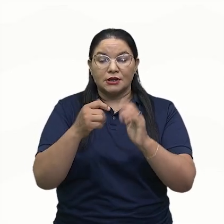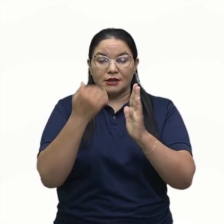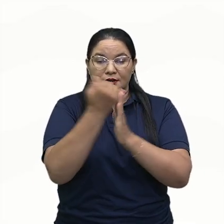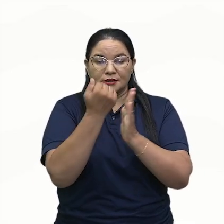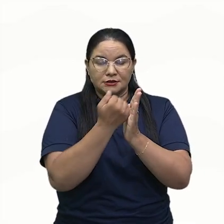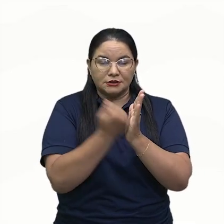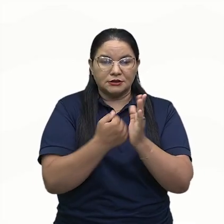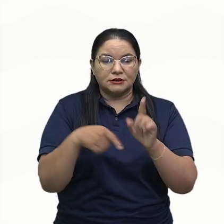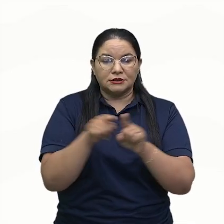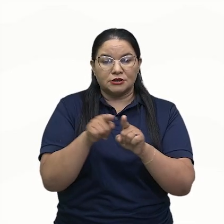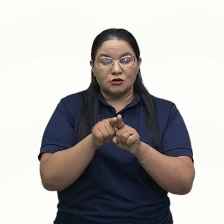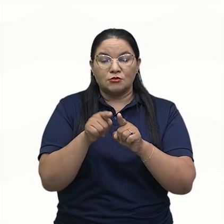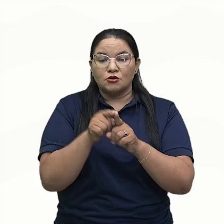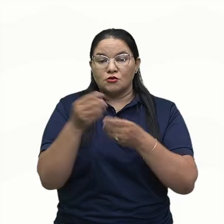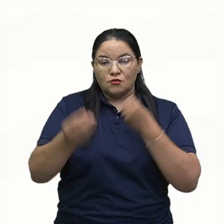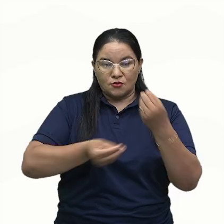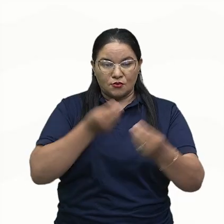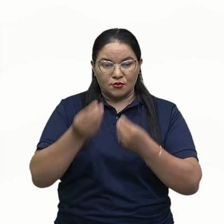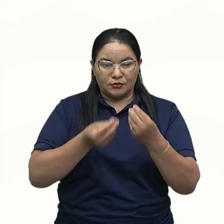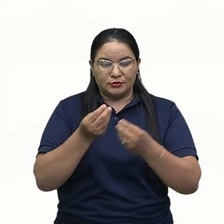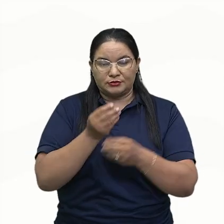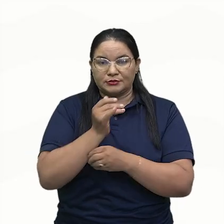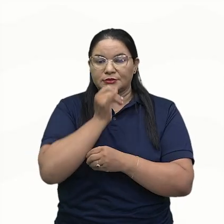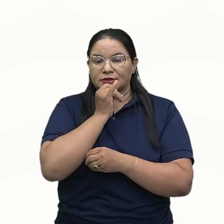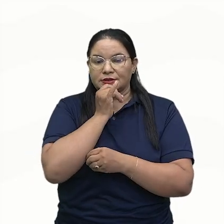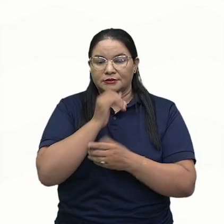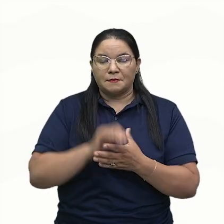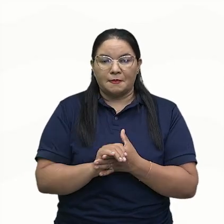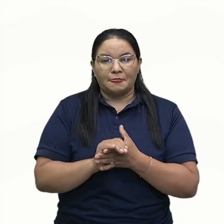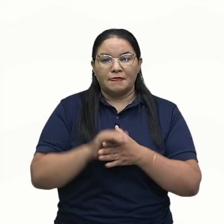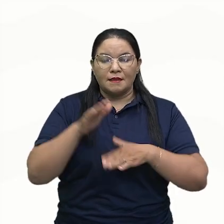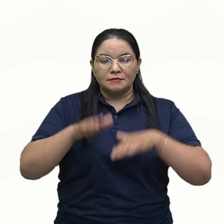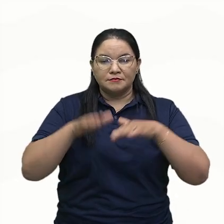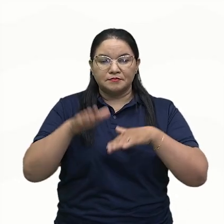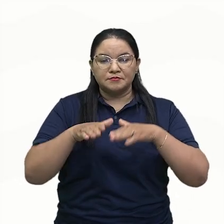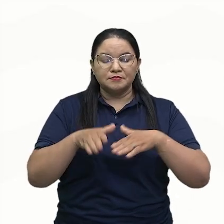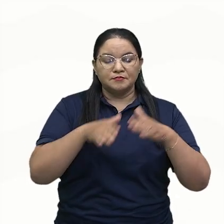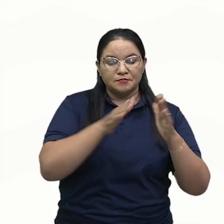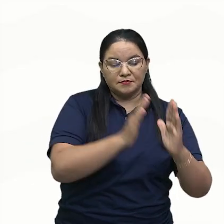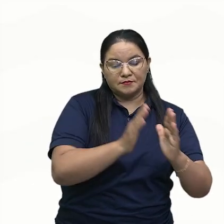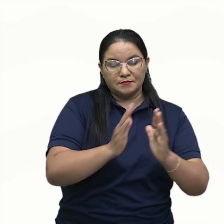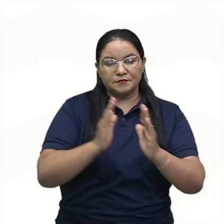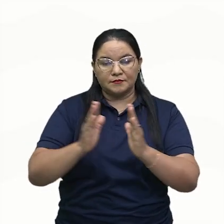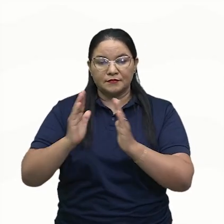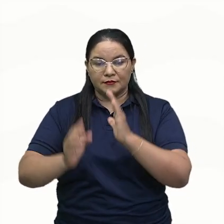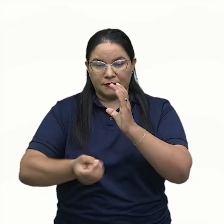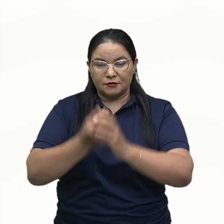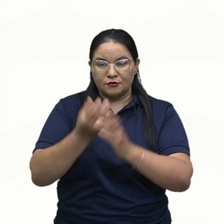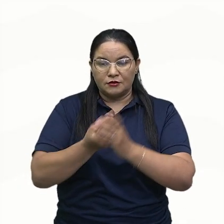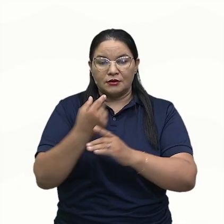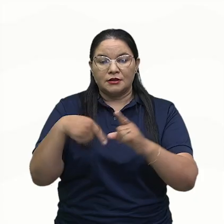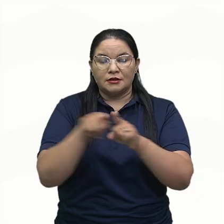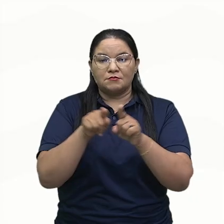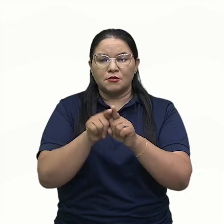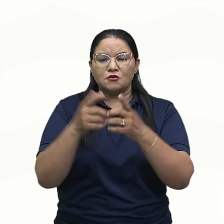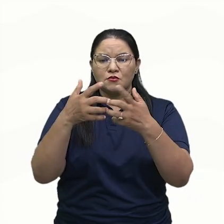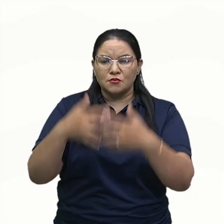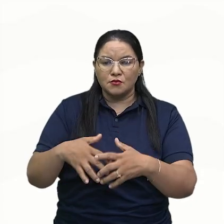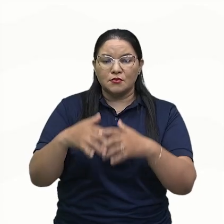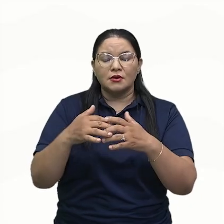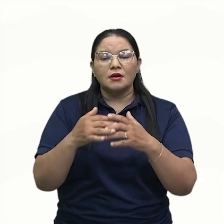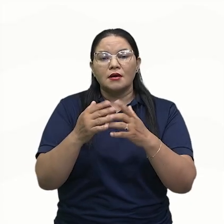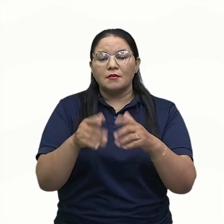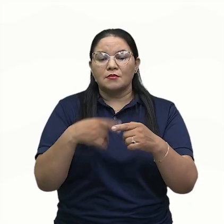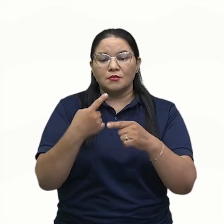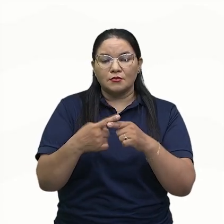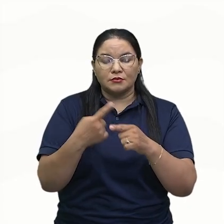classificam ali, eles são classificados conforme o estágio de produção e complexidade, tá? Os